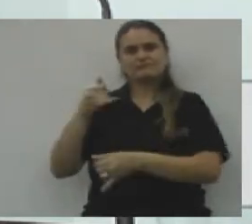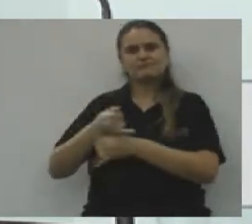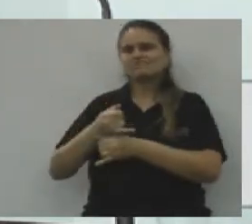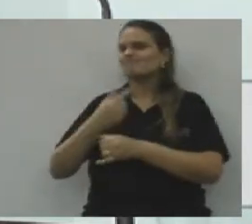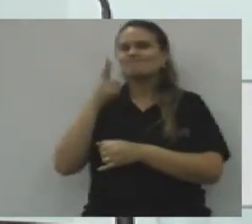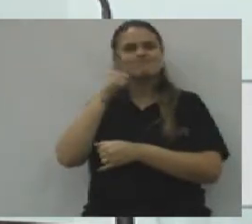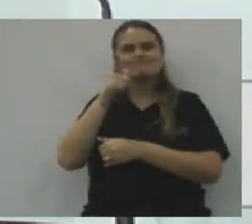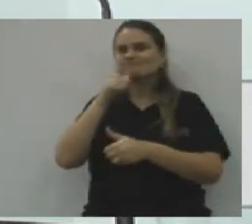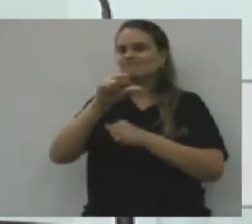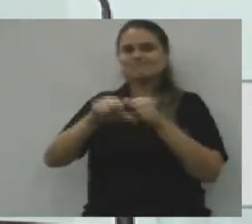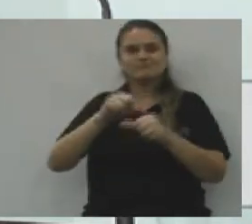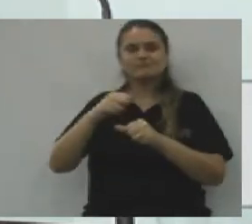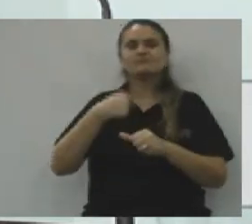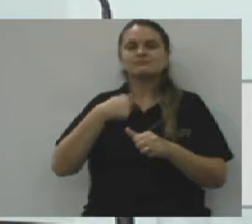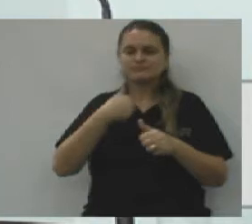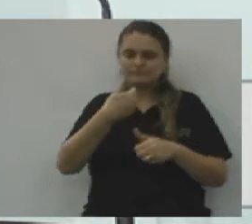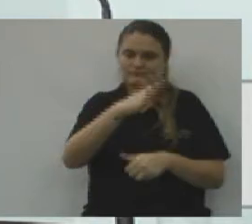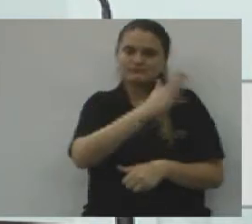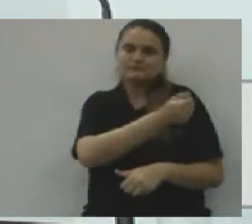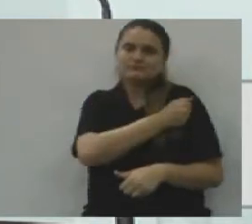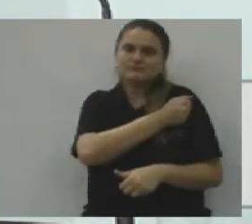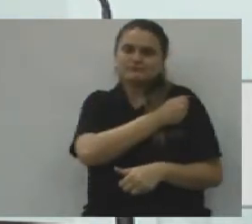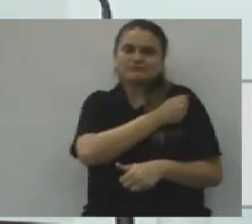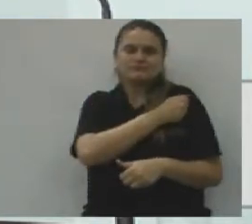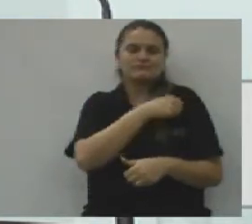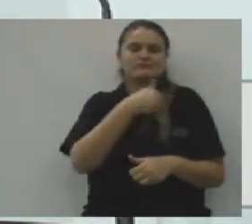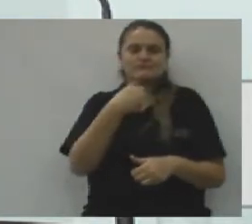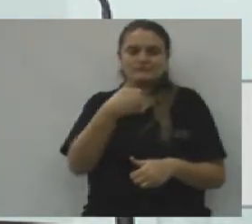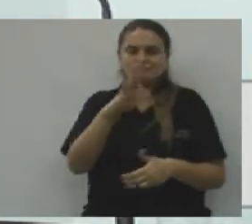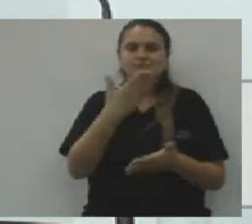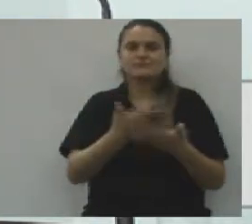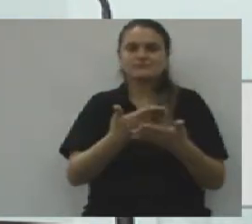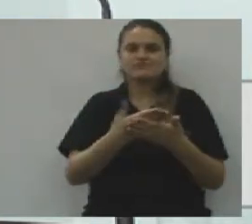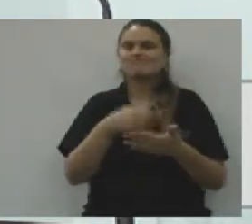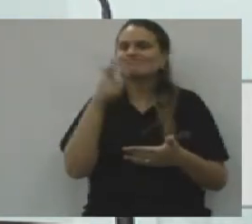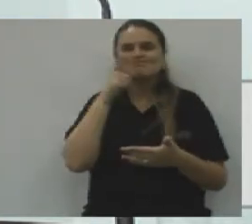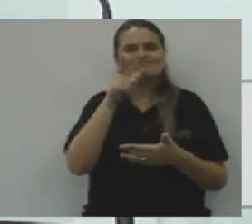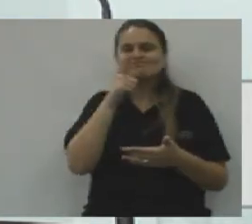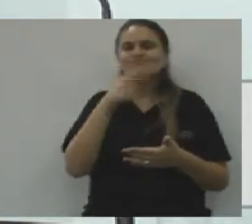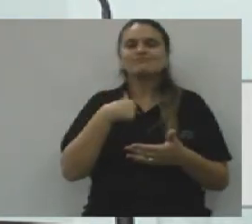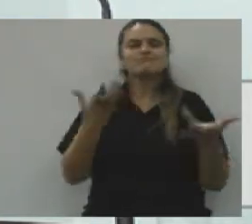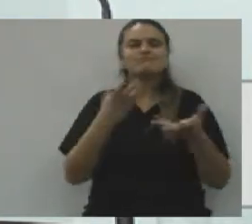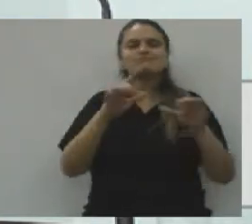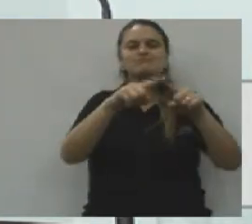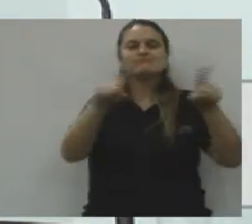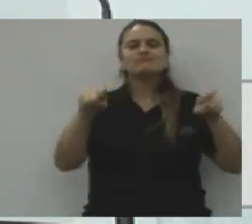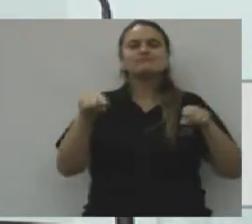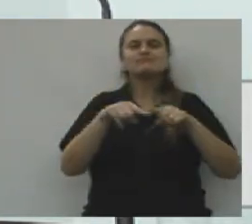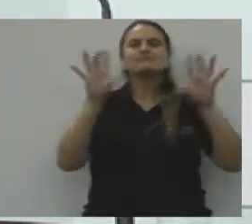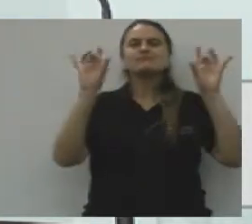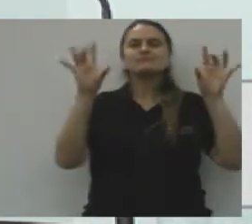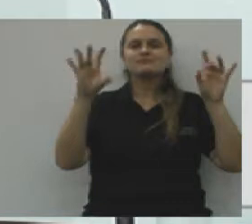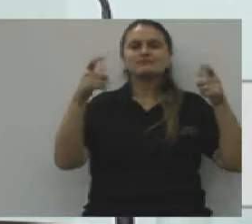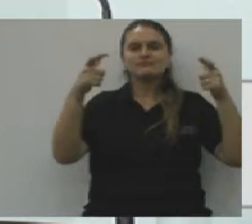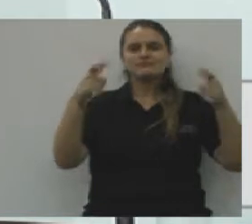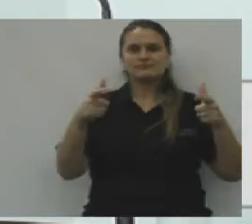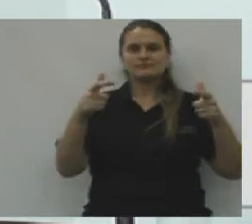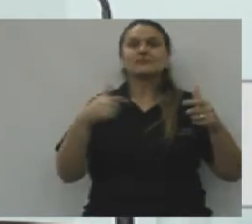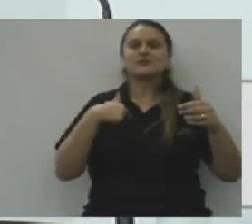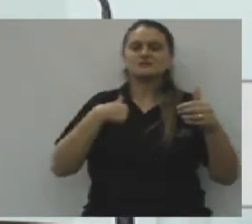coisas. Eu fui dar aula. Daí, não conseguia ter o ambiente que eu achava que precisava. Fui